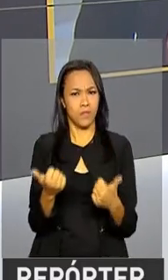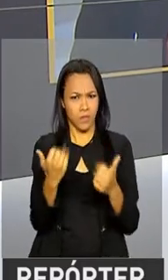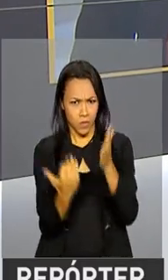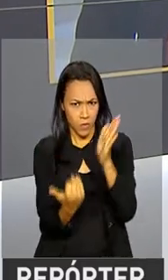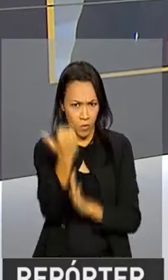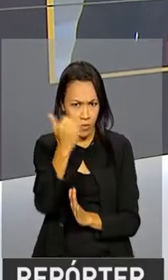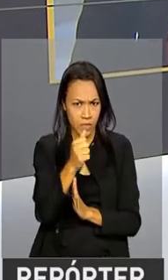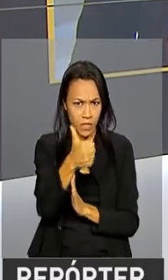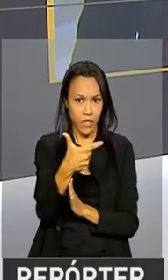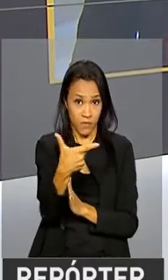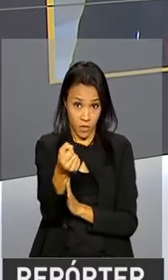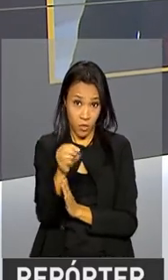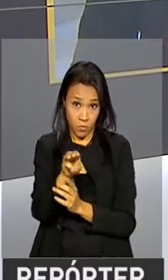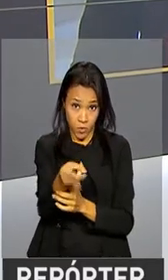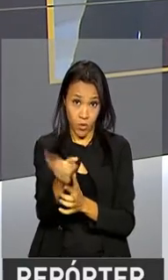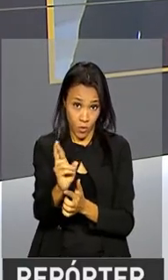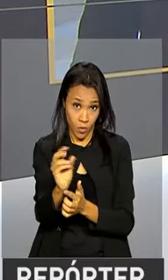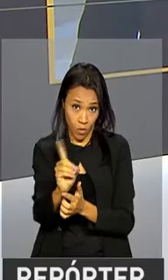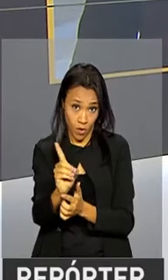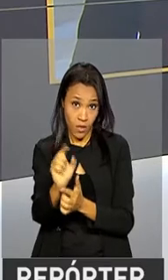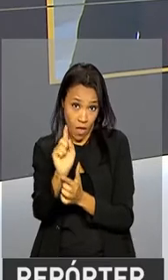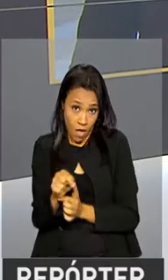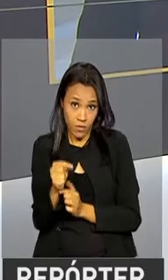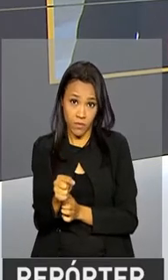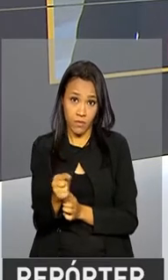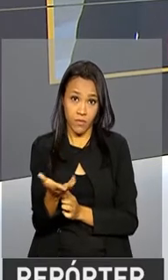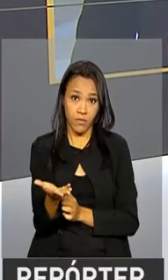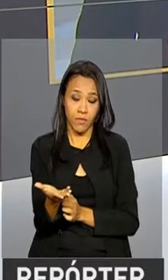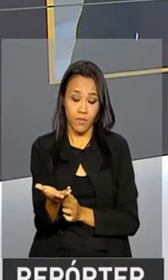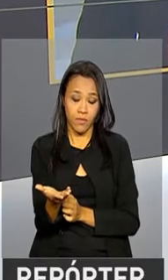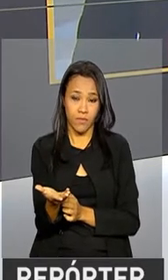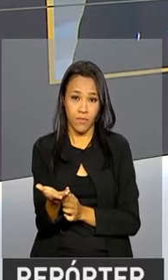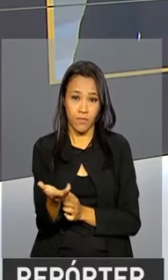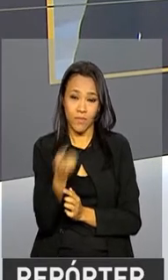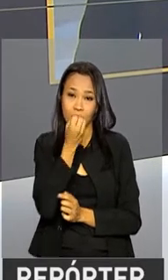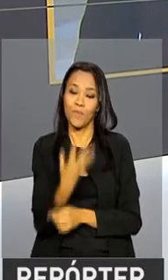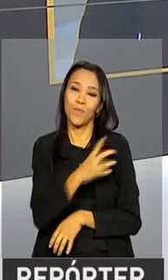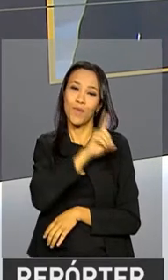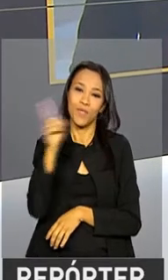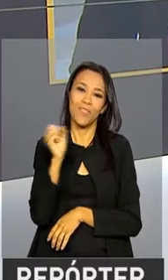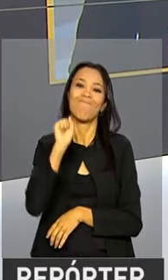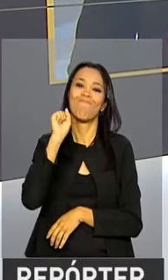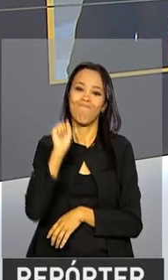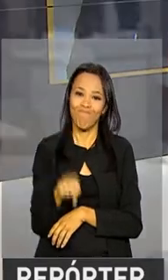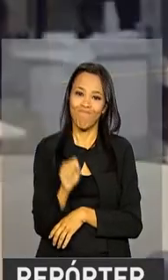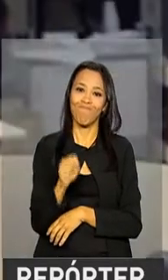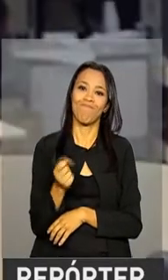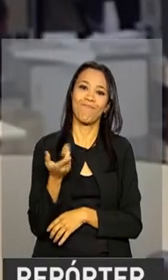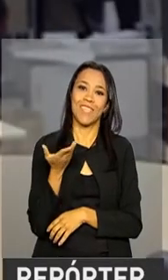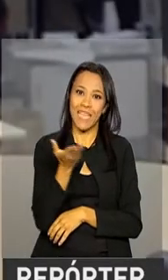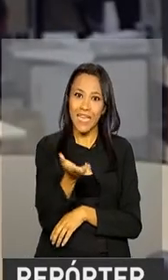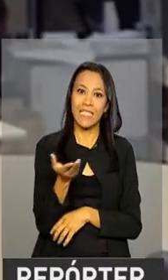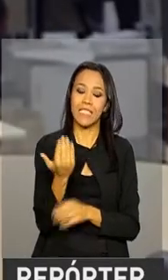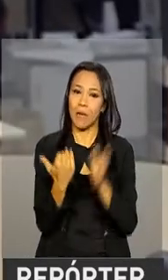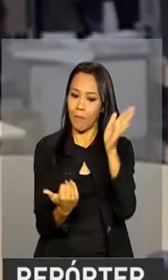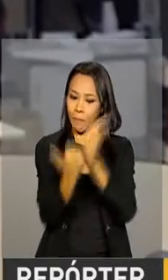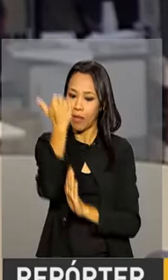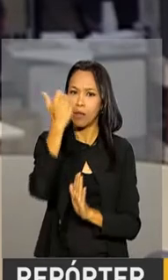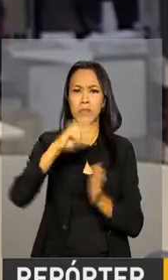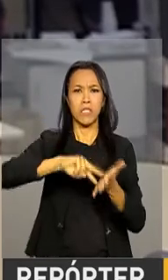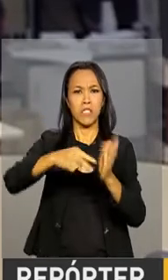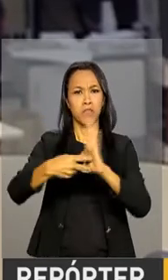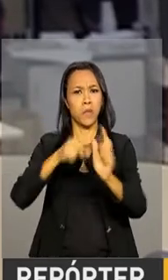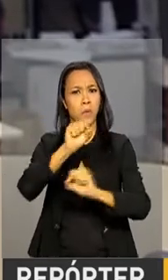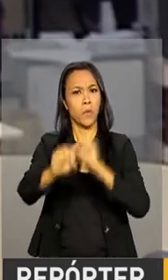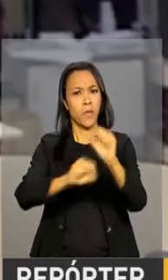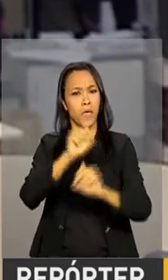120 milhões de dólares nisso onde leandro pois é esse superávit significa que o